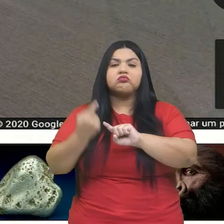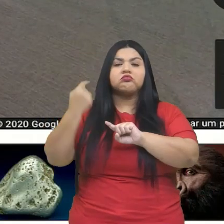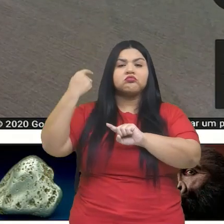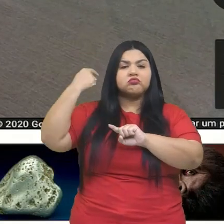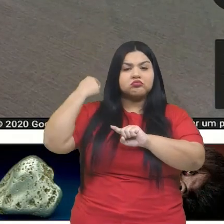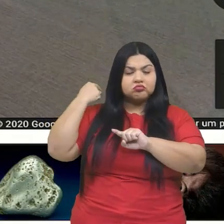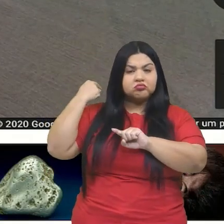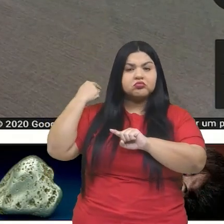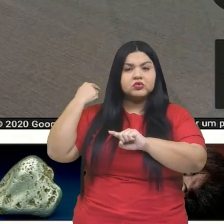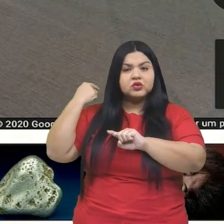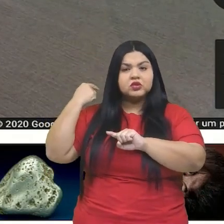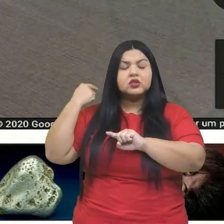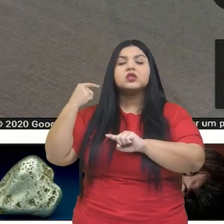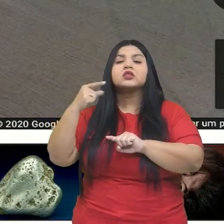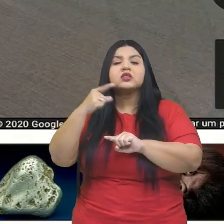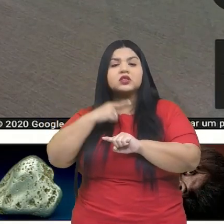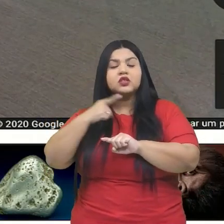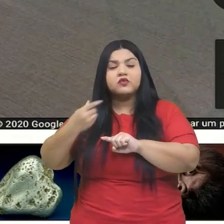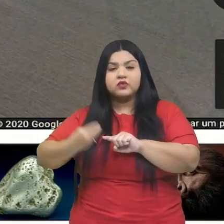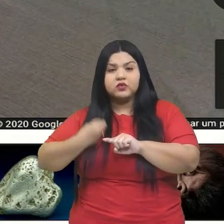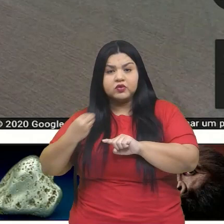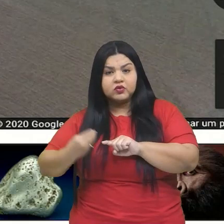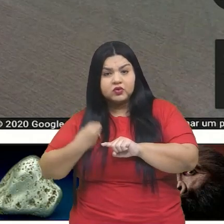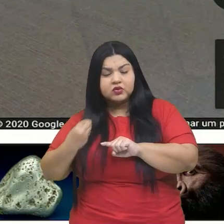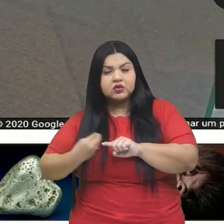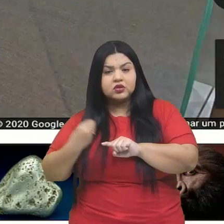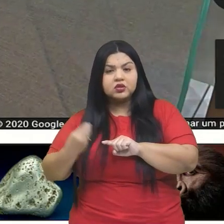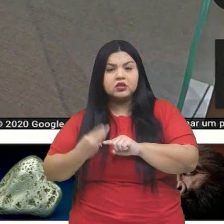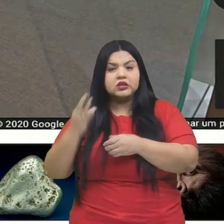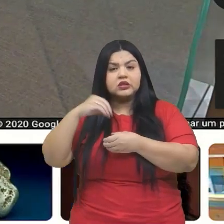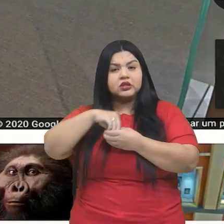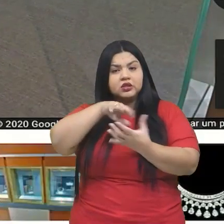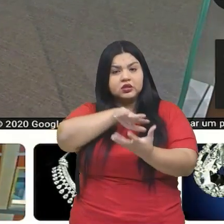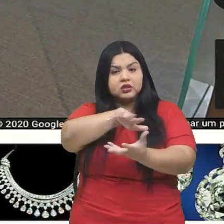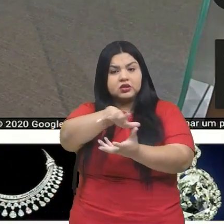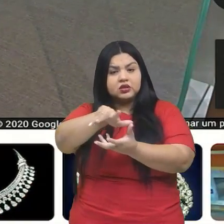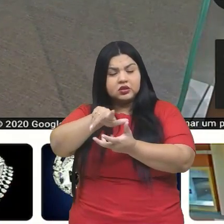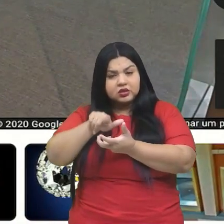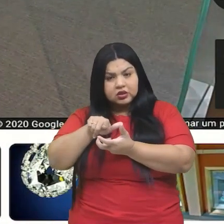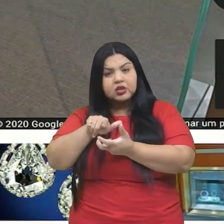teve aí presente, não é, na Terra, tá bom? Então tem